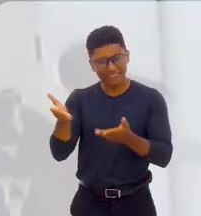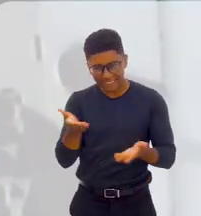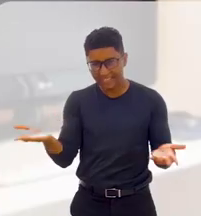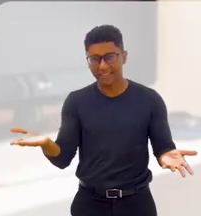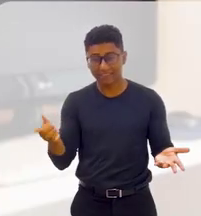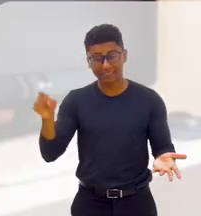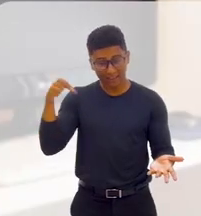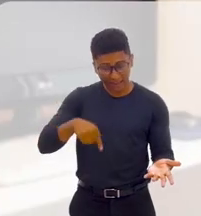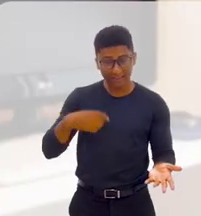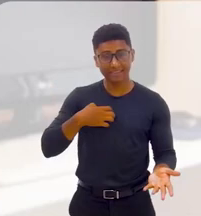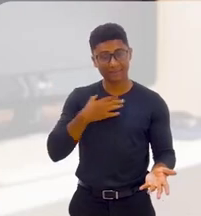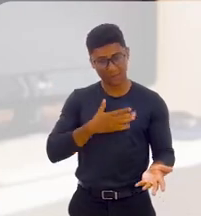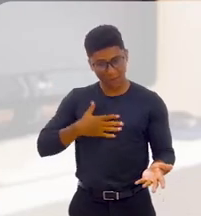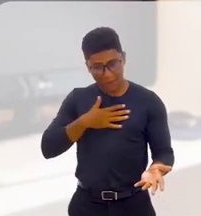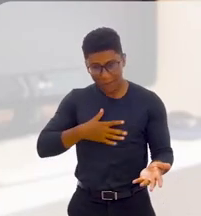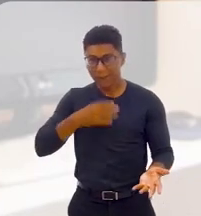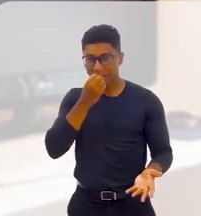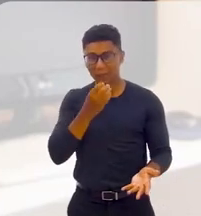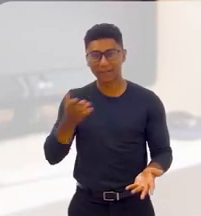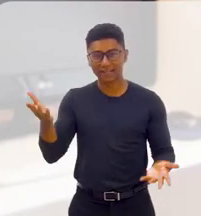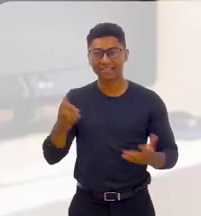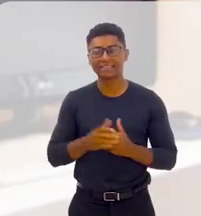receber você aqui no Educação.